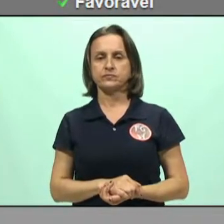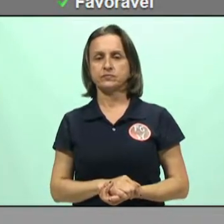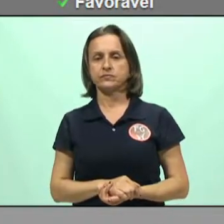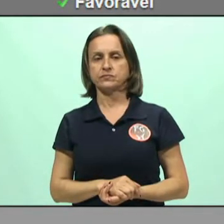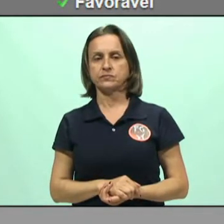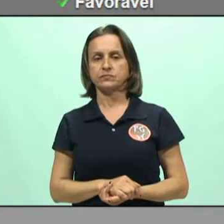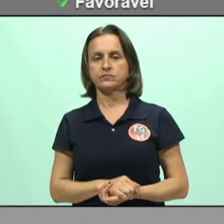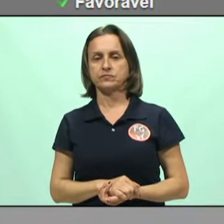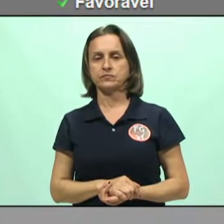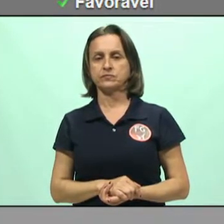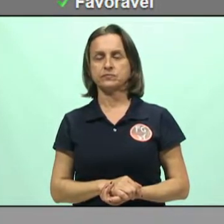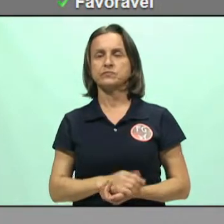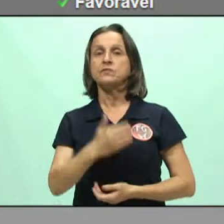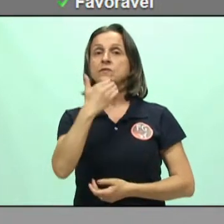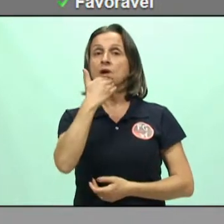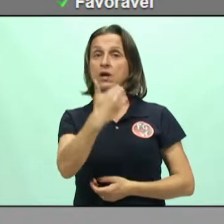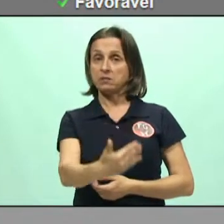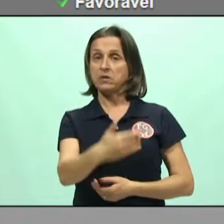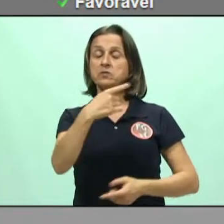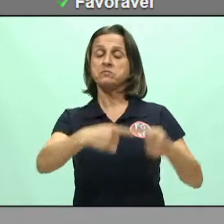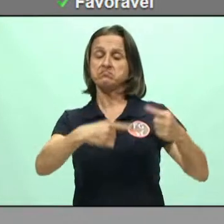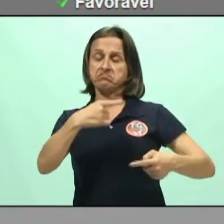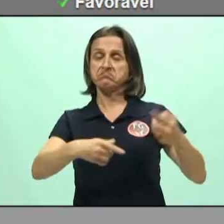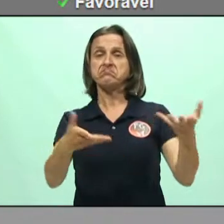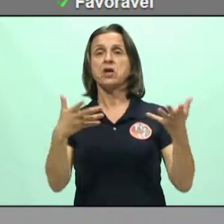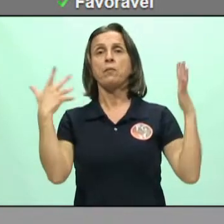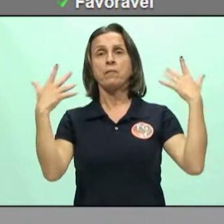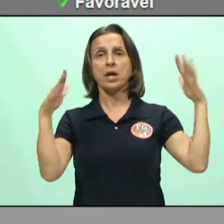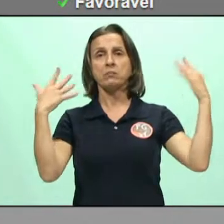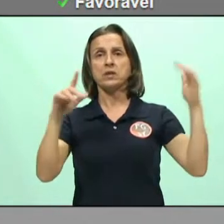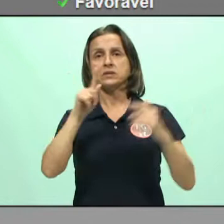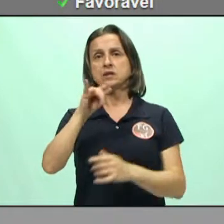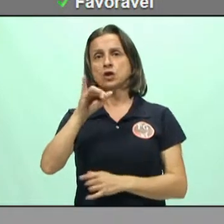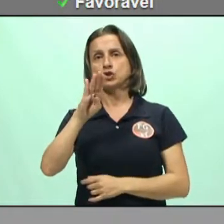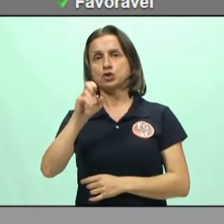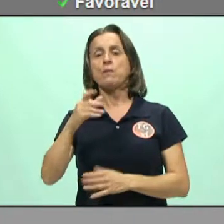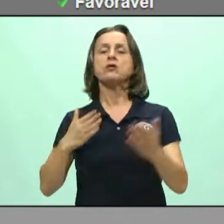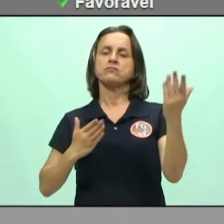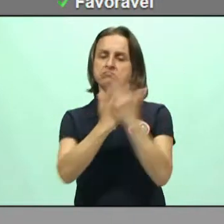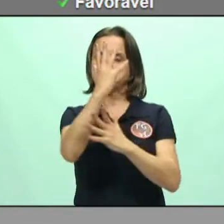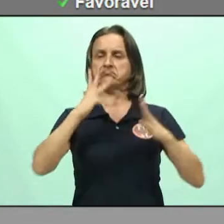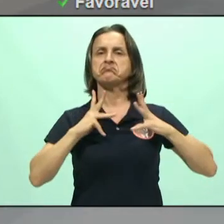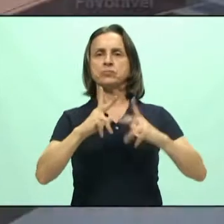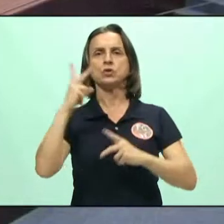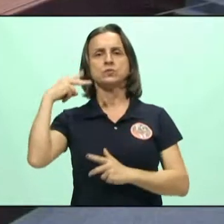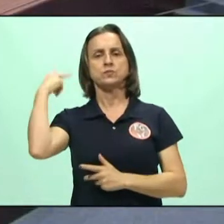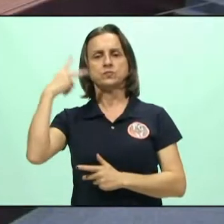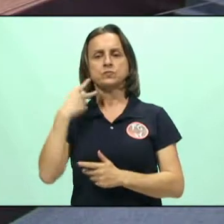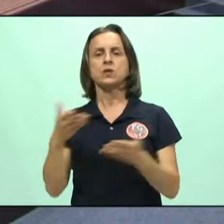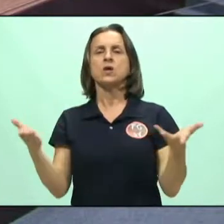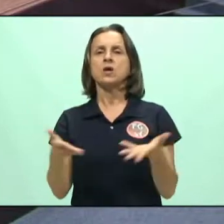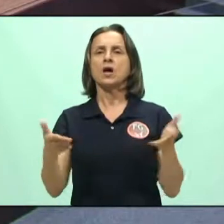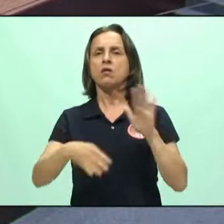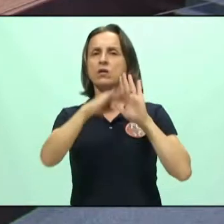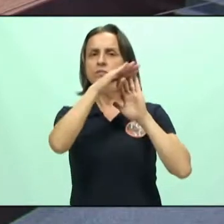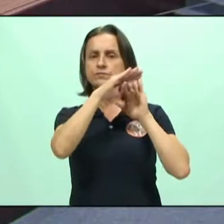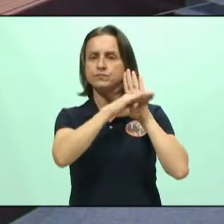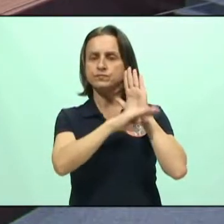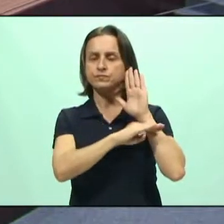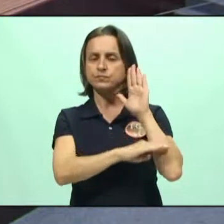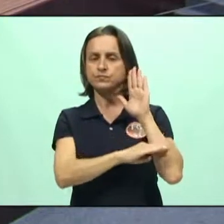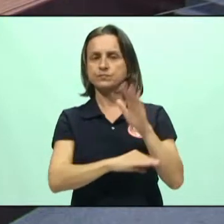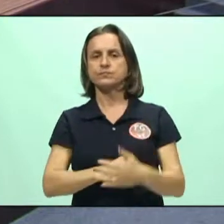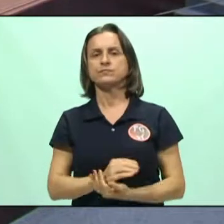requerimento bem discutido a qualquer Parabéns ao Gilberto foi aprovado por todos os vereadores vamos ao dia